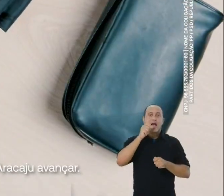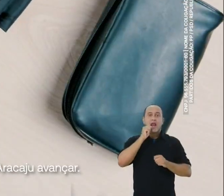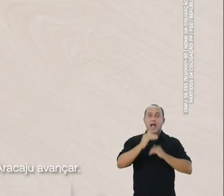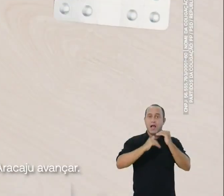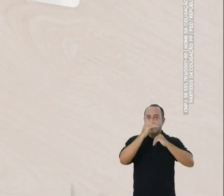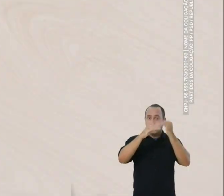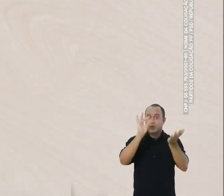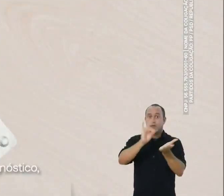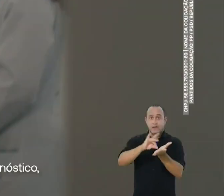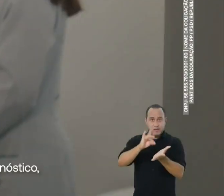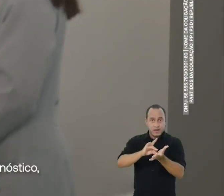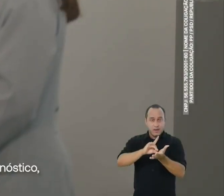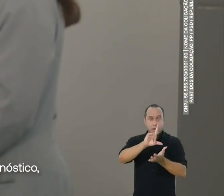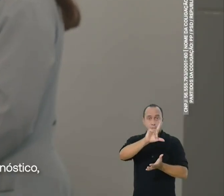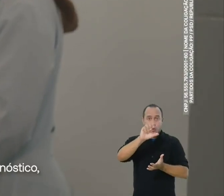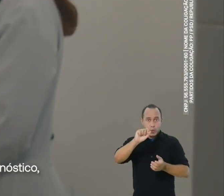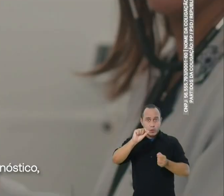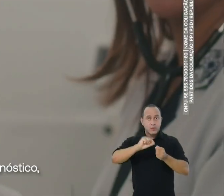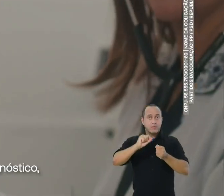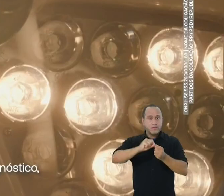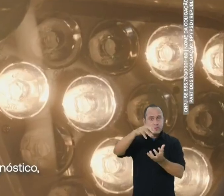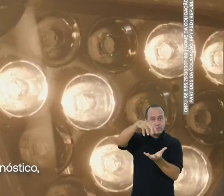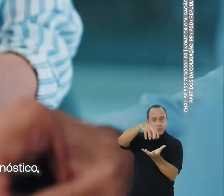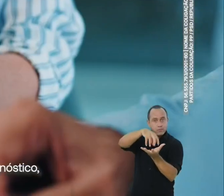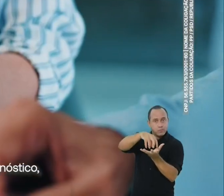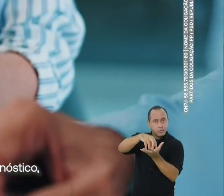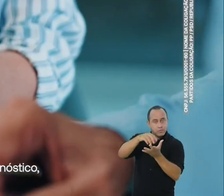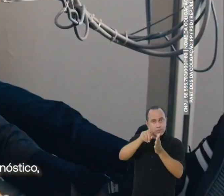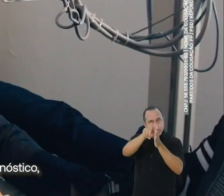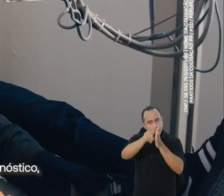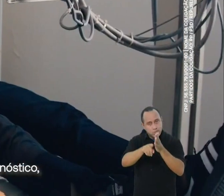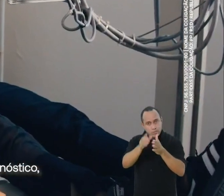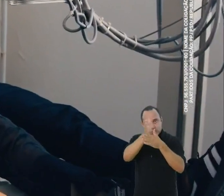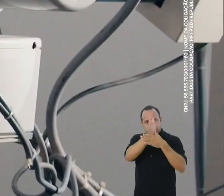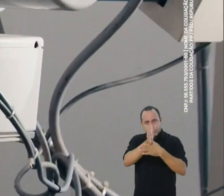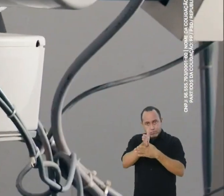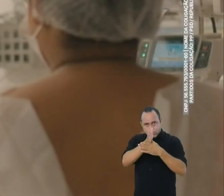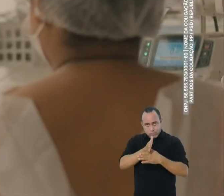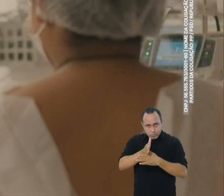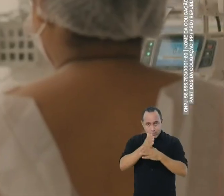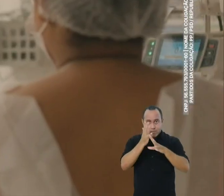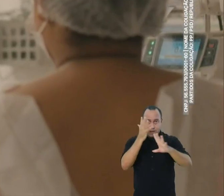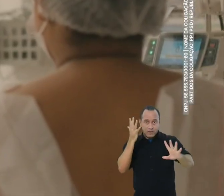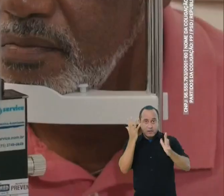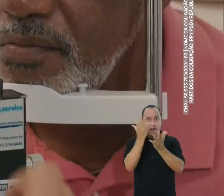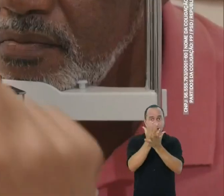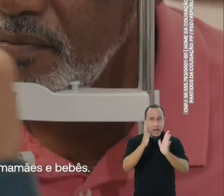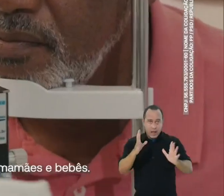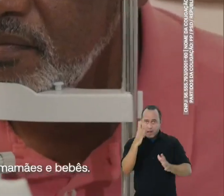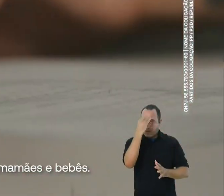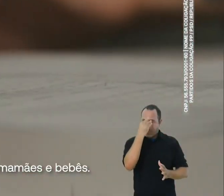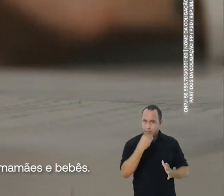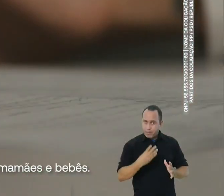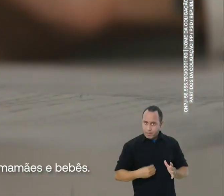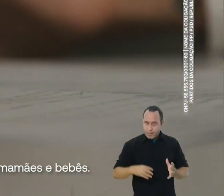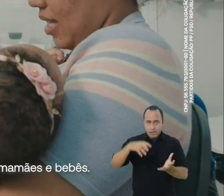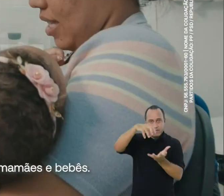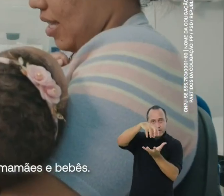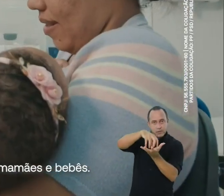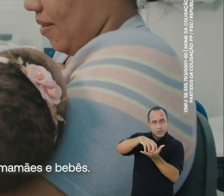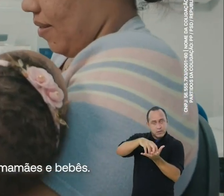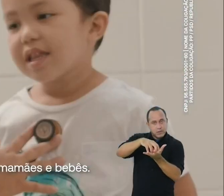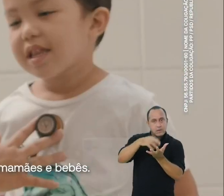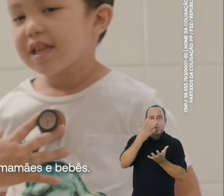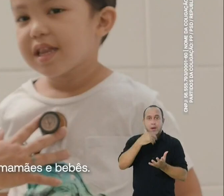Aracaju avançar. Luiz vai construir o Centro de Imagem Diagnóstico para acabar com as filas de exames. Fazer o Centro